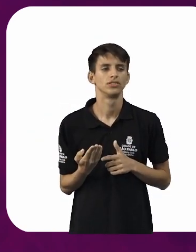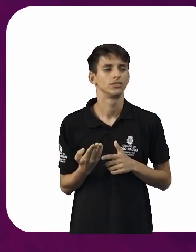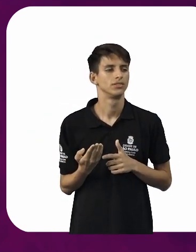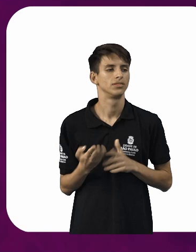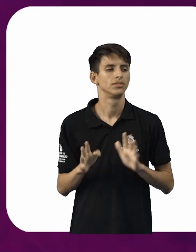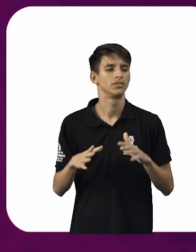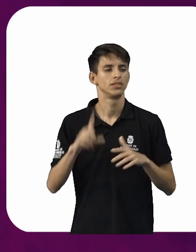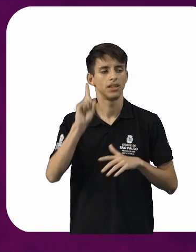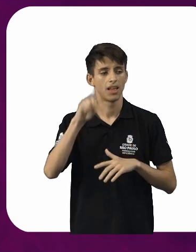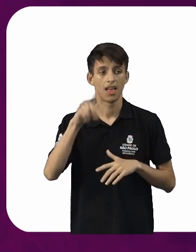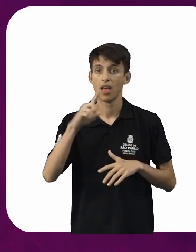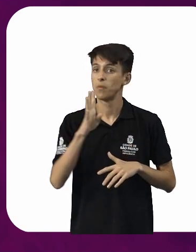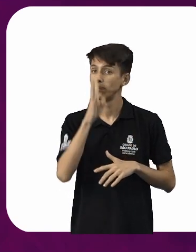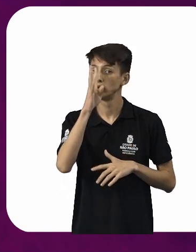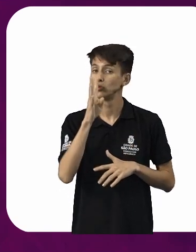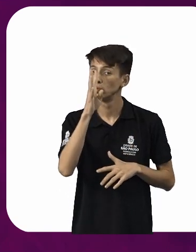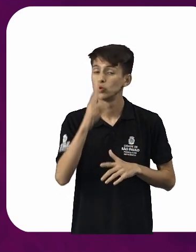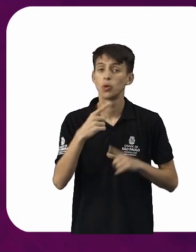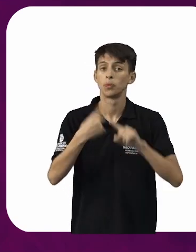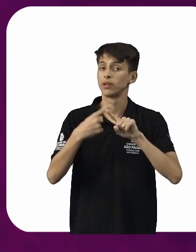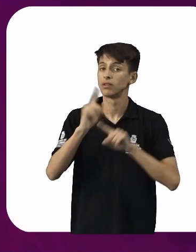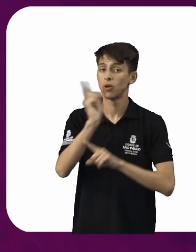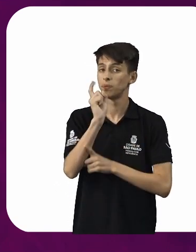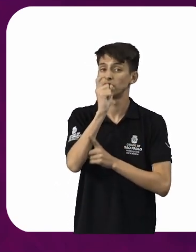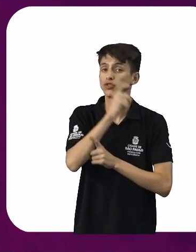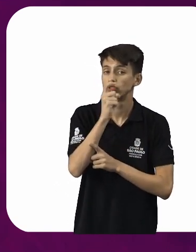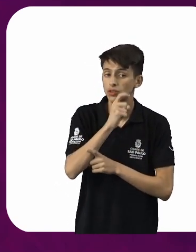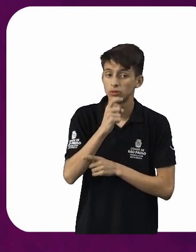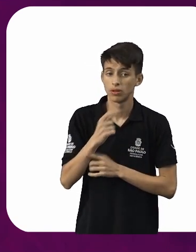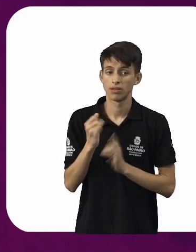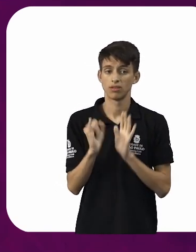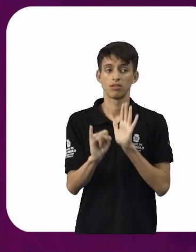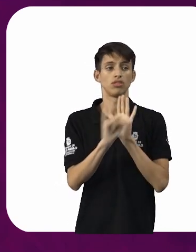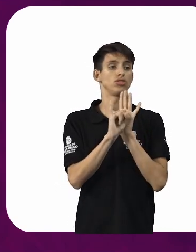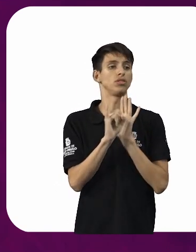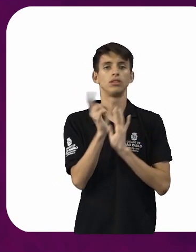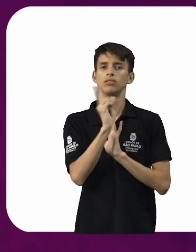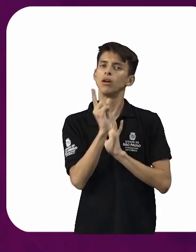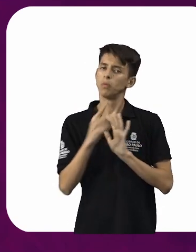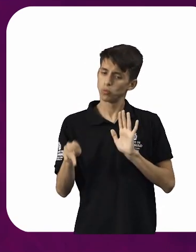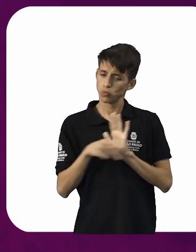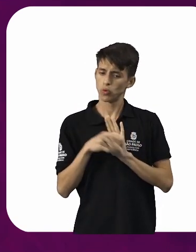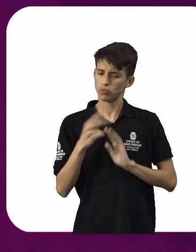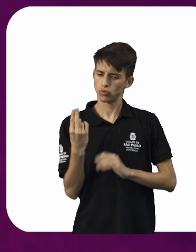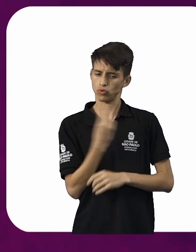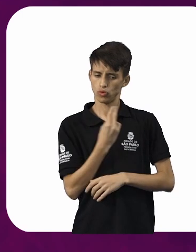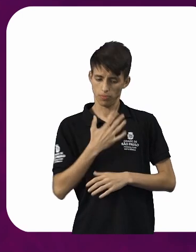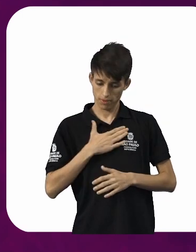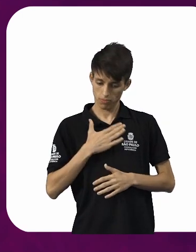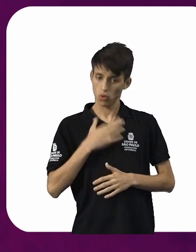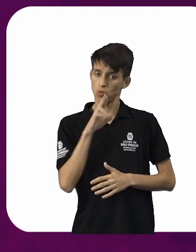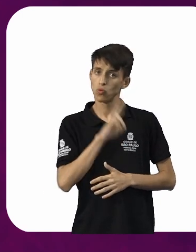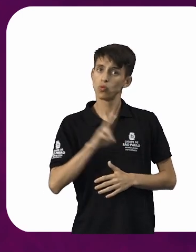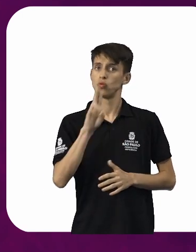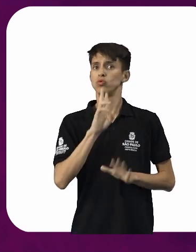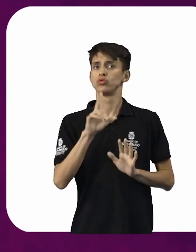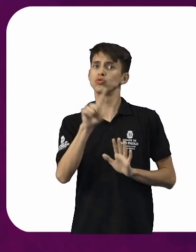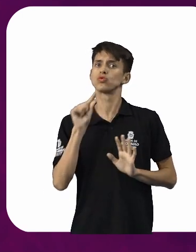absurdo. Você não está mentindo que é a sua identidade real e você não está mentindo para ter uma vantagem indevida, que é o crime em